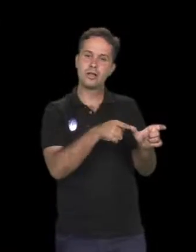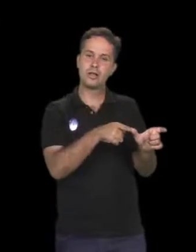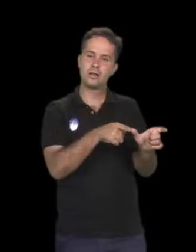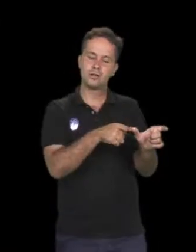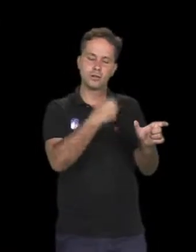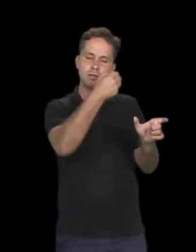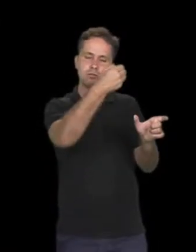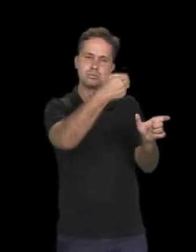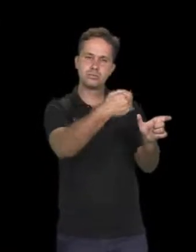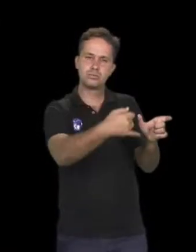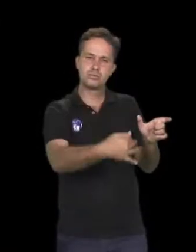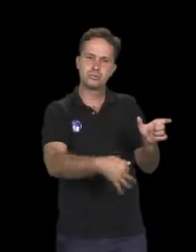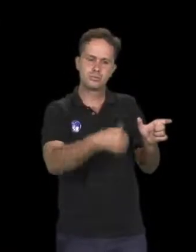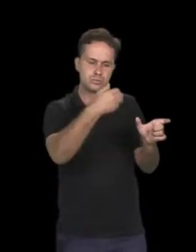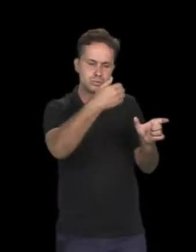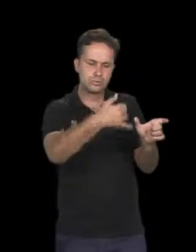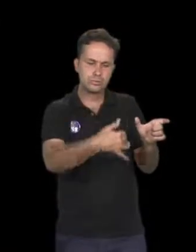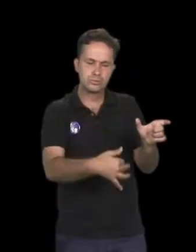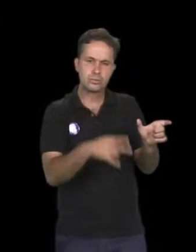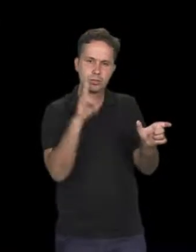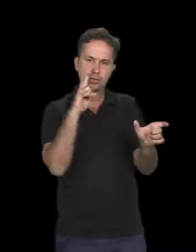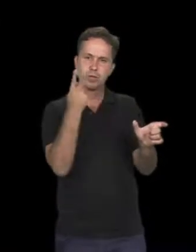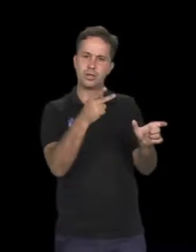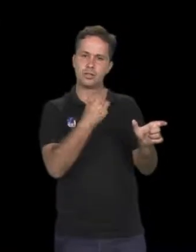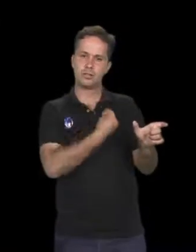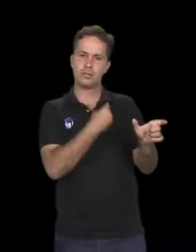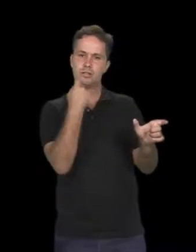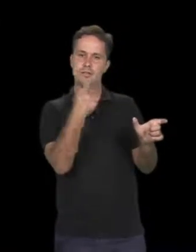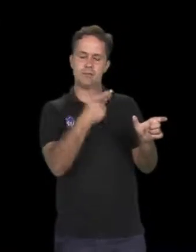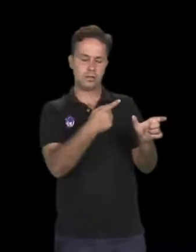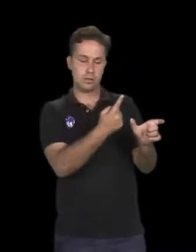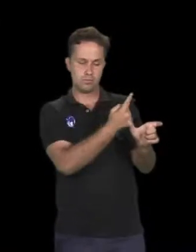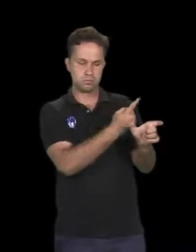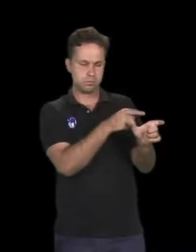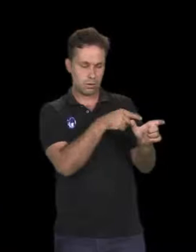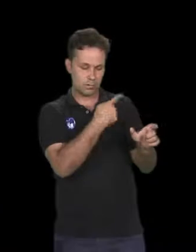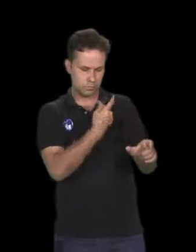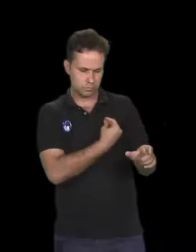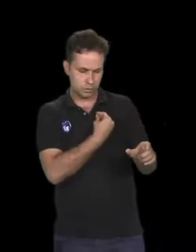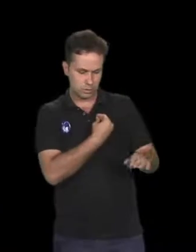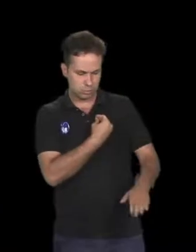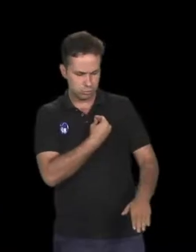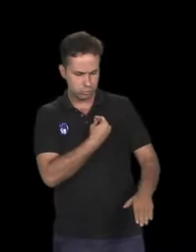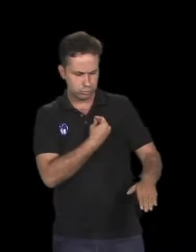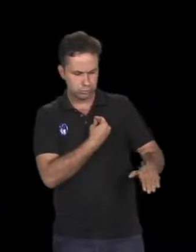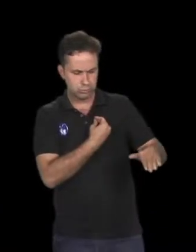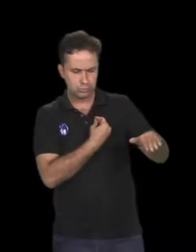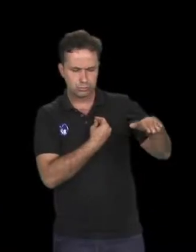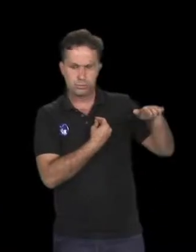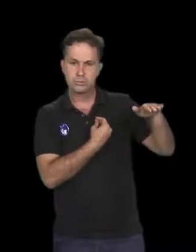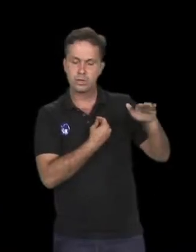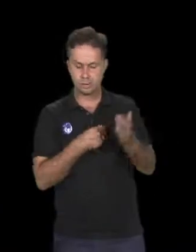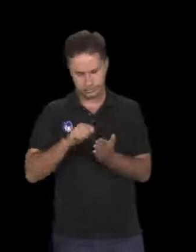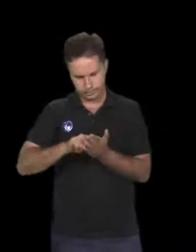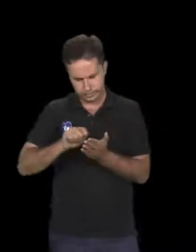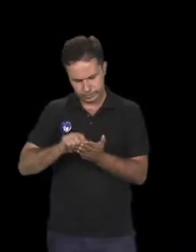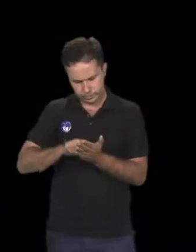um personagem importante e aí aquelas questões atravessam a vida dele. Então, é uma maneira de você colocar em